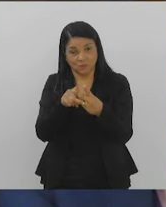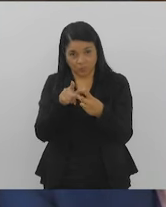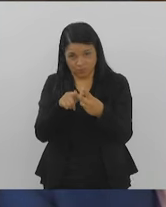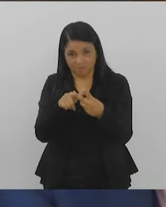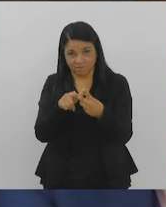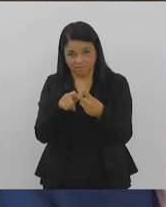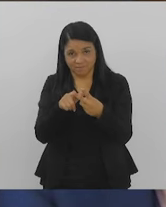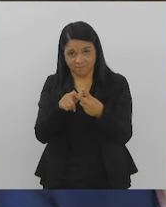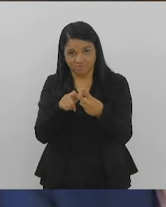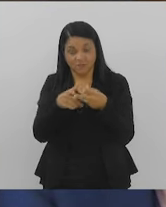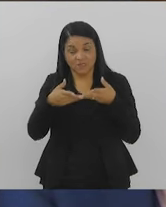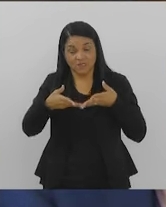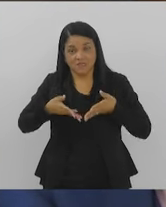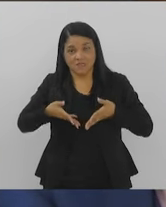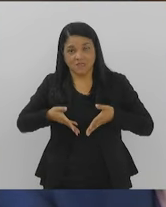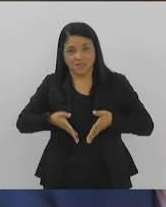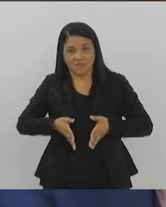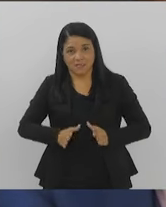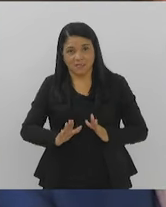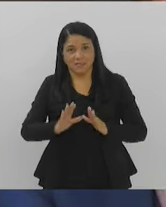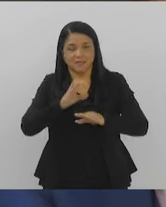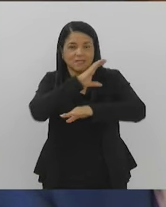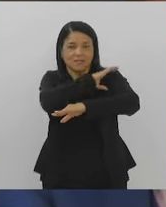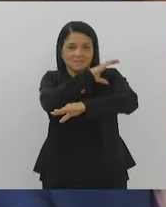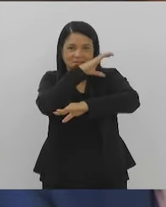por ter nascido assembleiano.